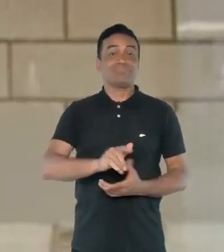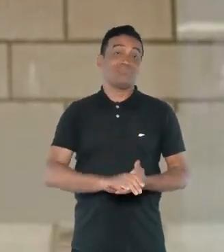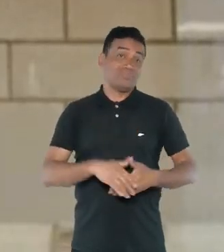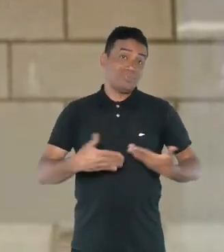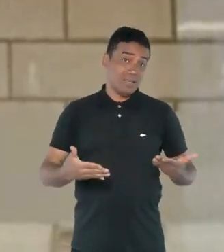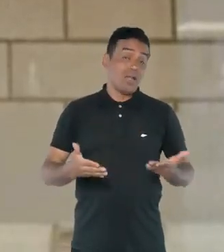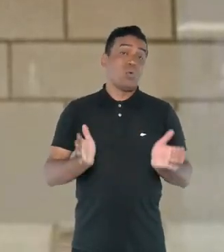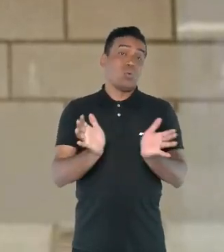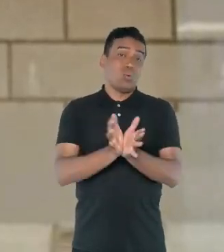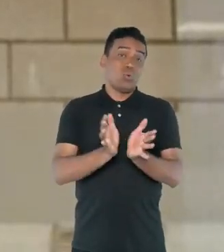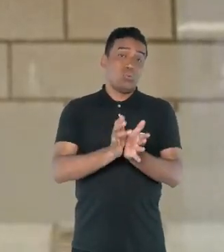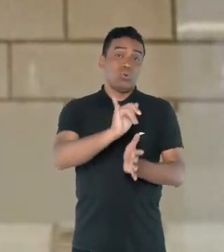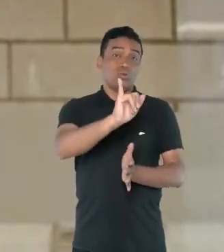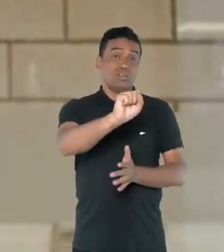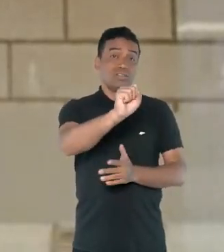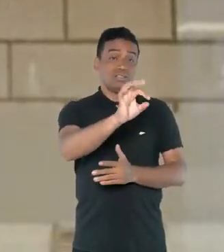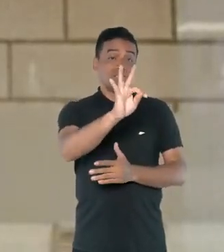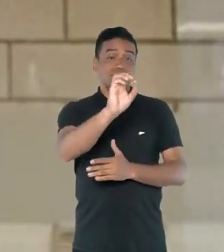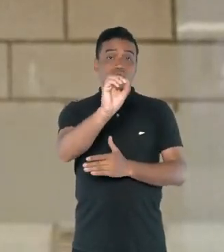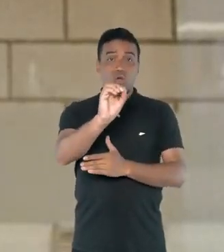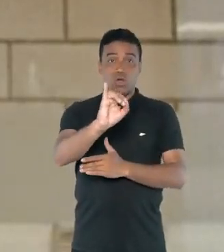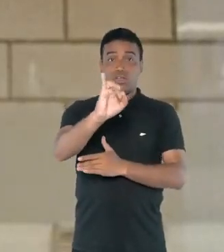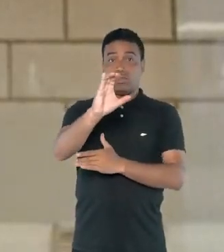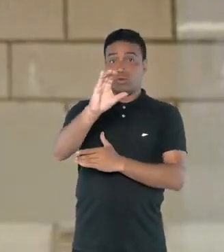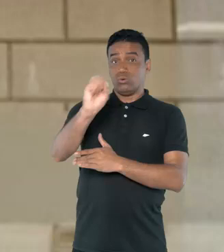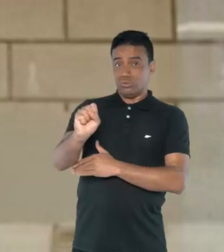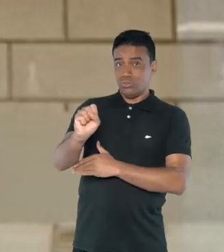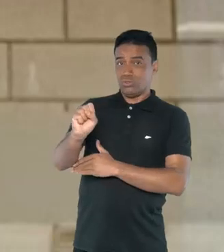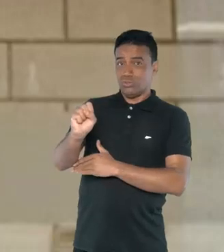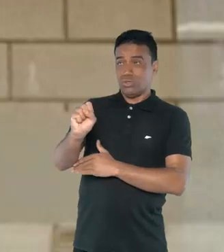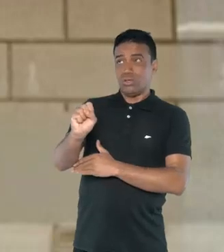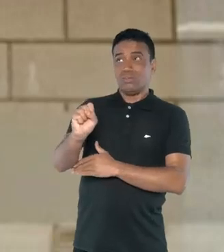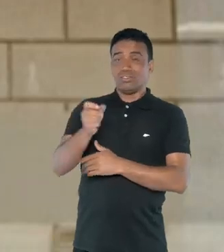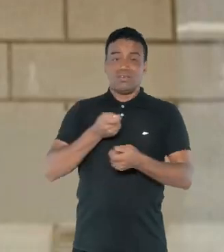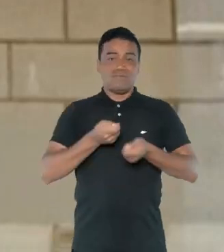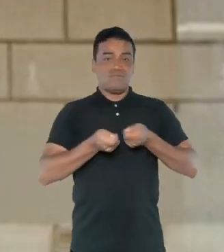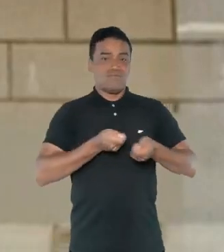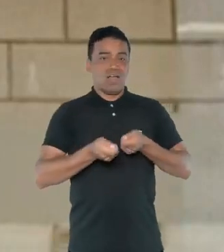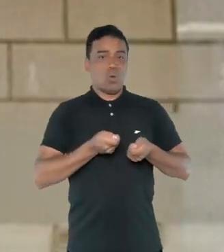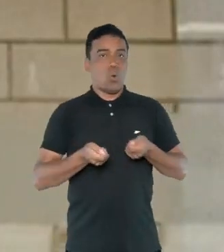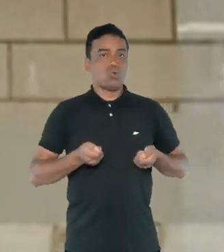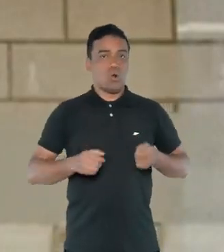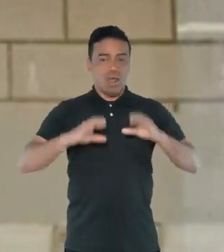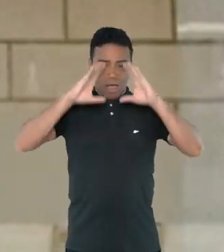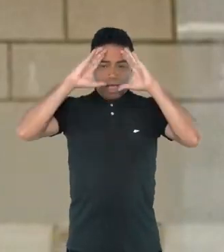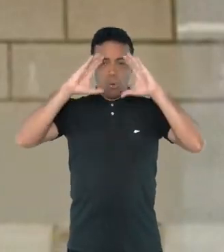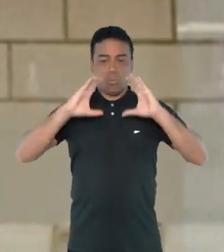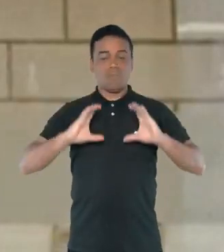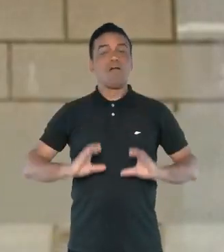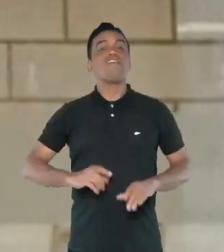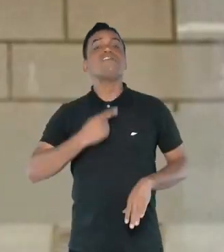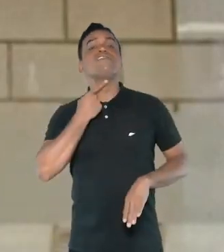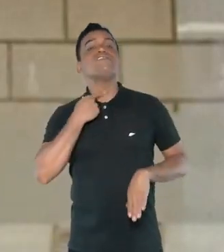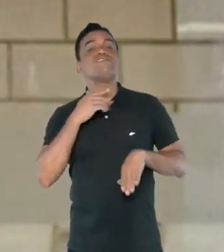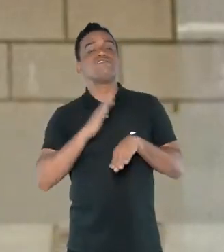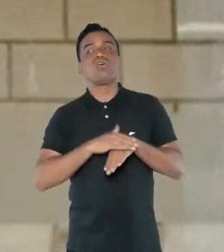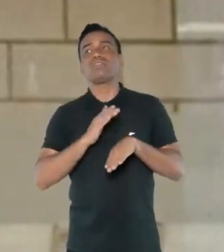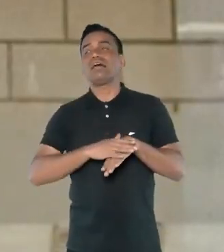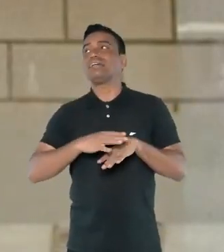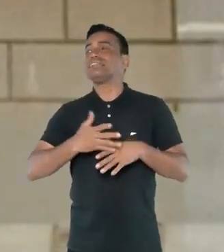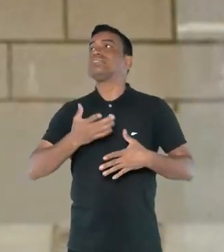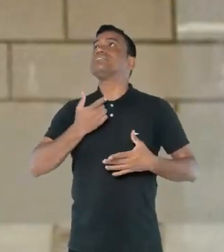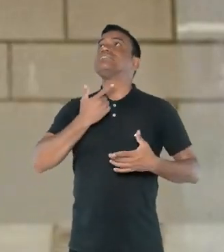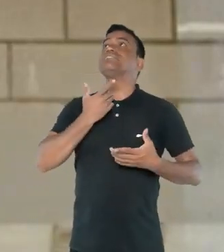estoicos diziam que você pode controlar as suas volições, né, as suas vontades, os seus